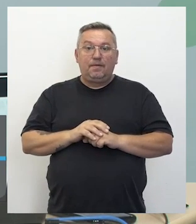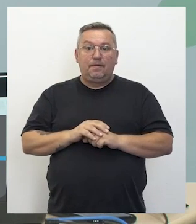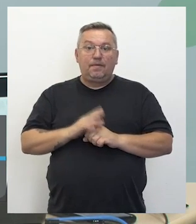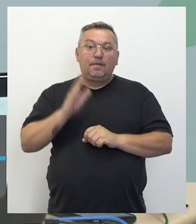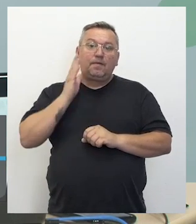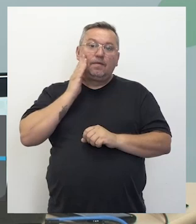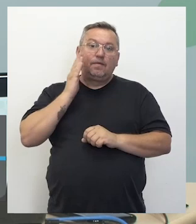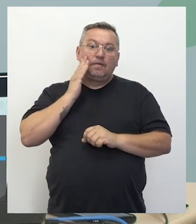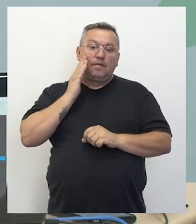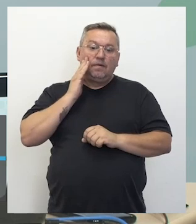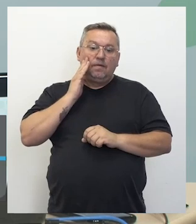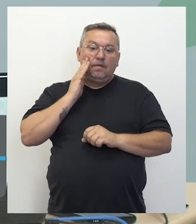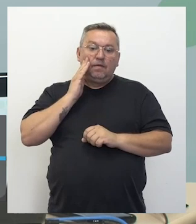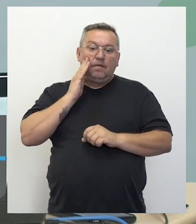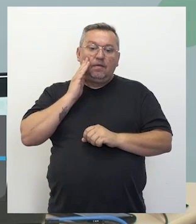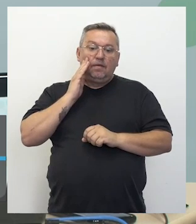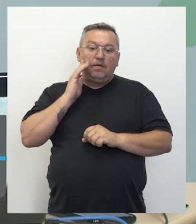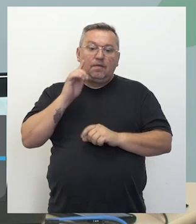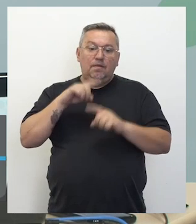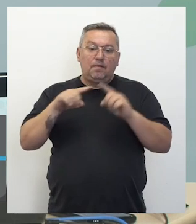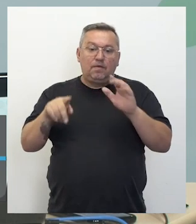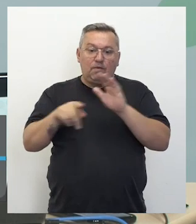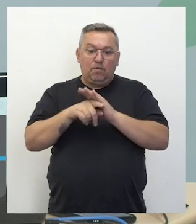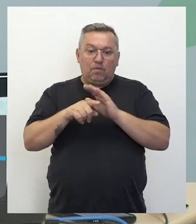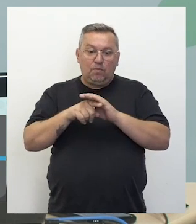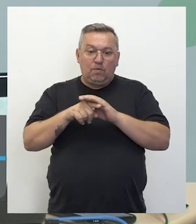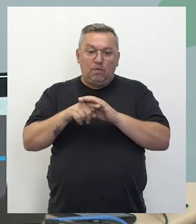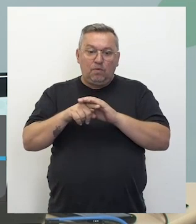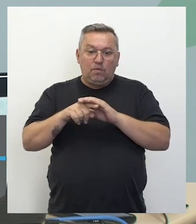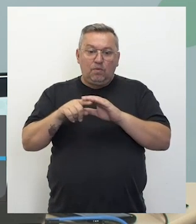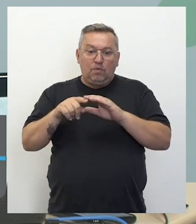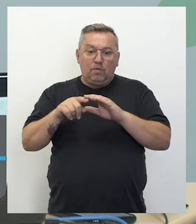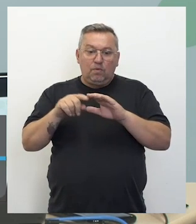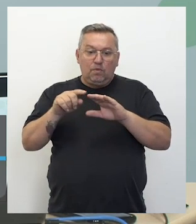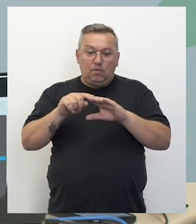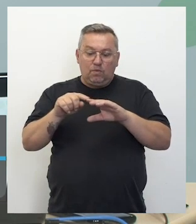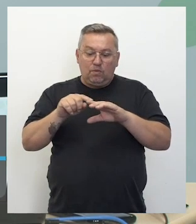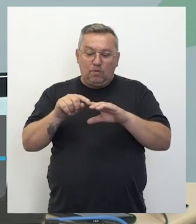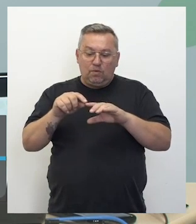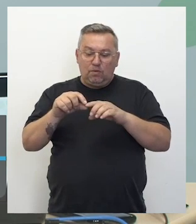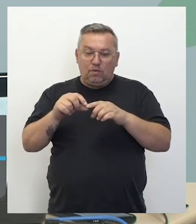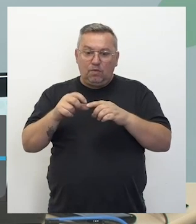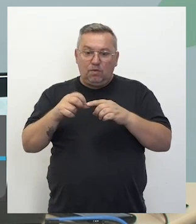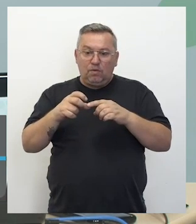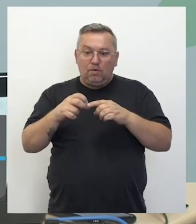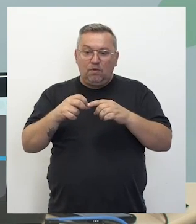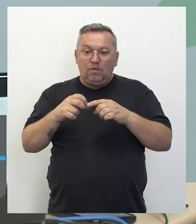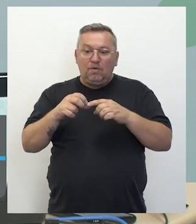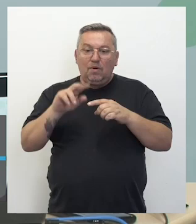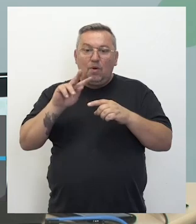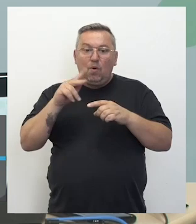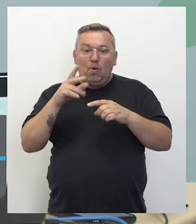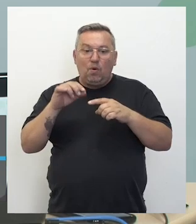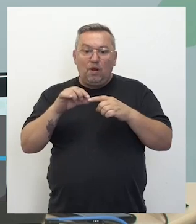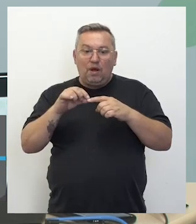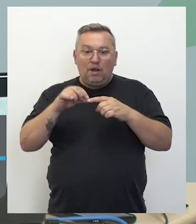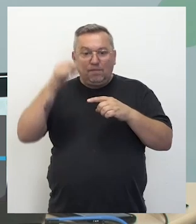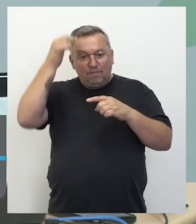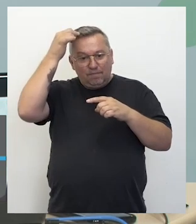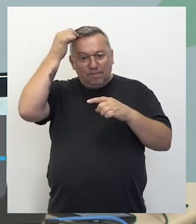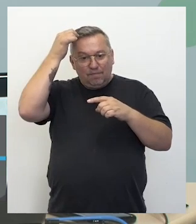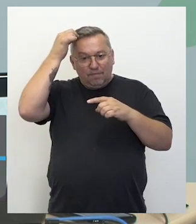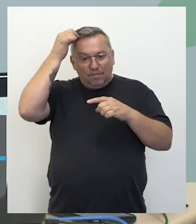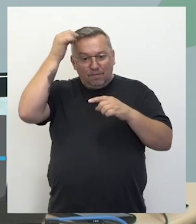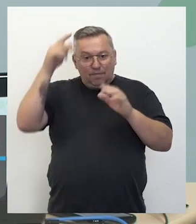Sabe essa parte dura aqui do nosso corpo, que a gente chama de unha, isso aqui, e também nosso cabelo, é formado